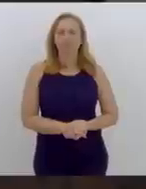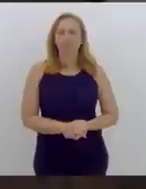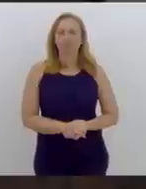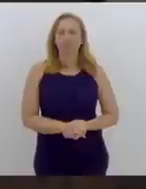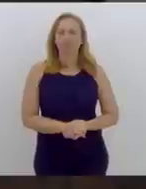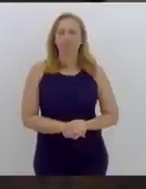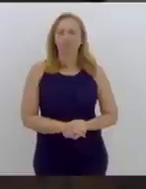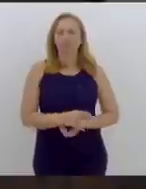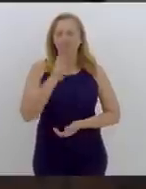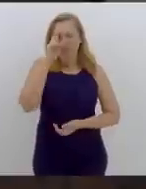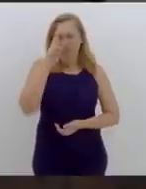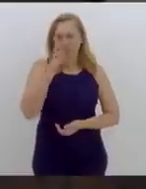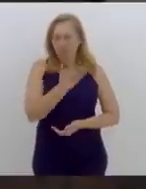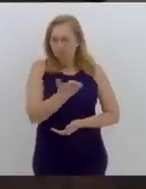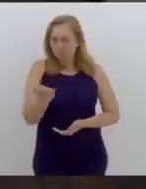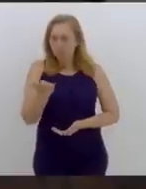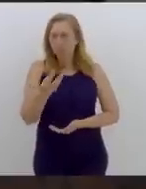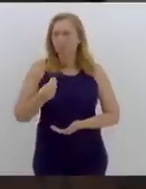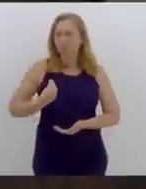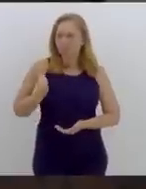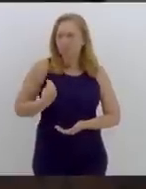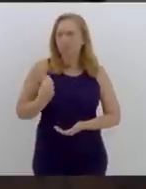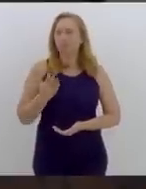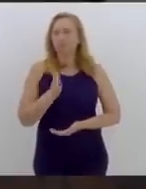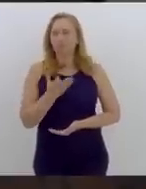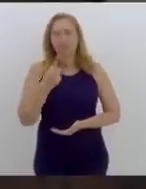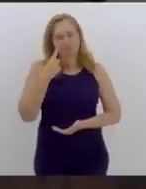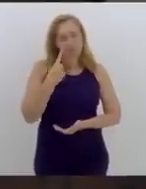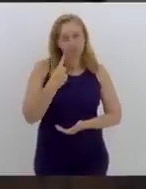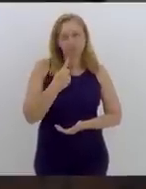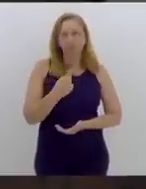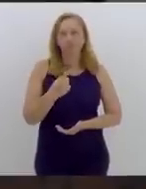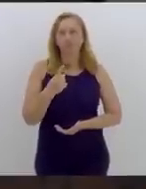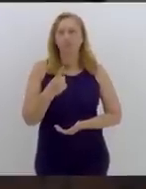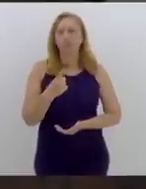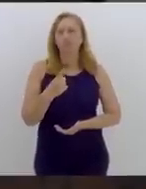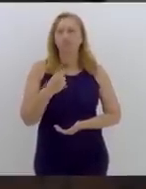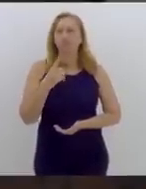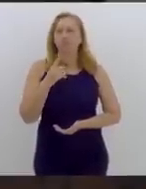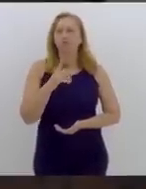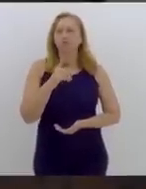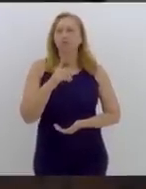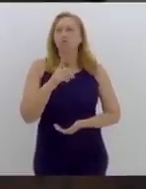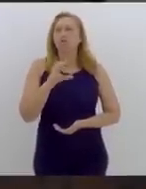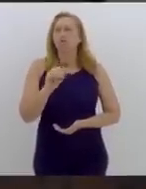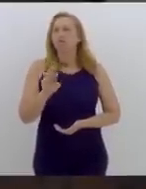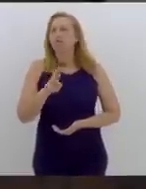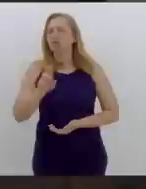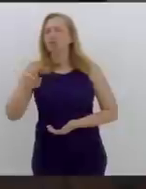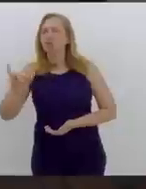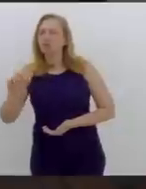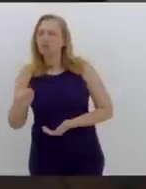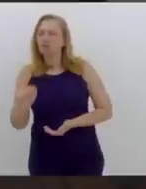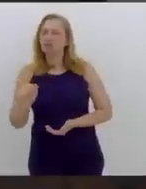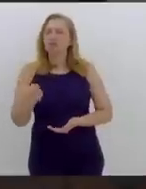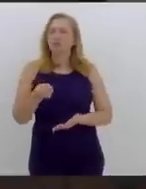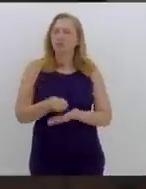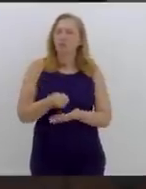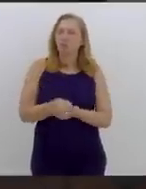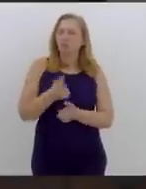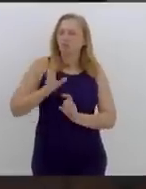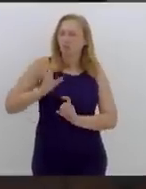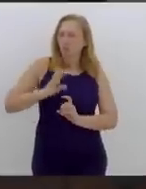realidade que os senhores viveram Eu já vi muitas vezes a corregedoria em cima perturbando querendo achar